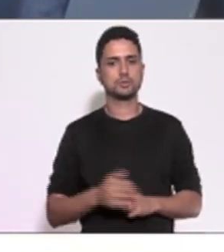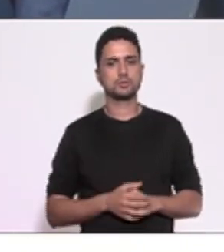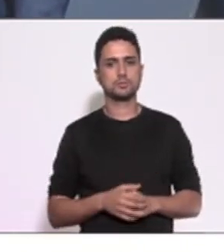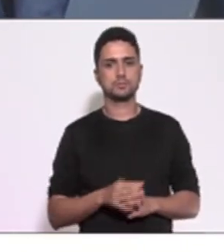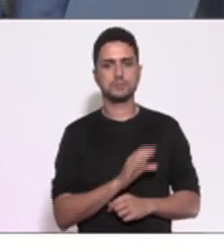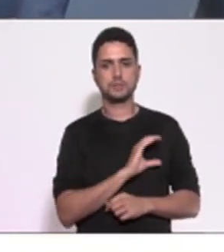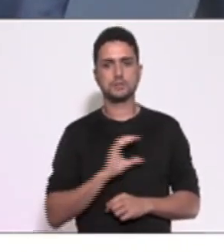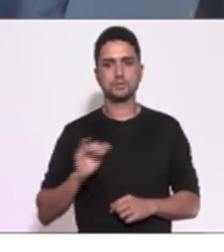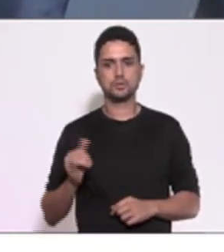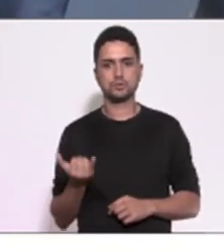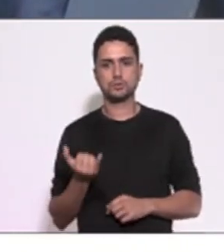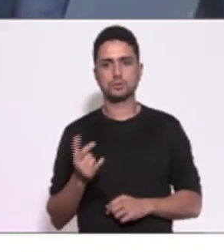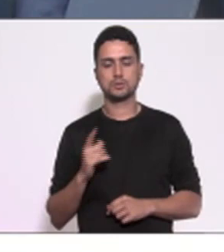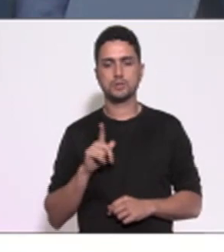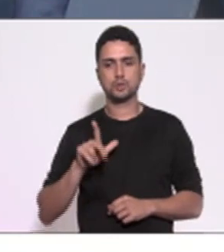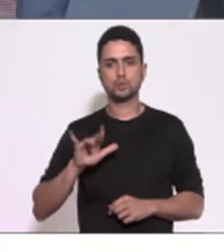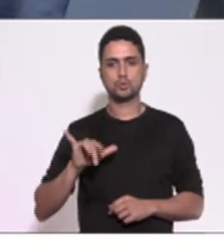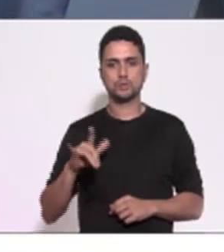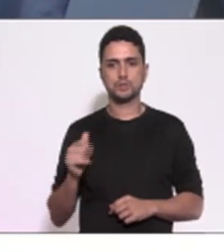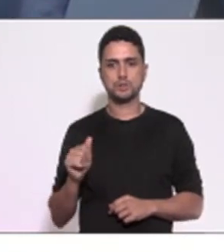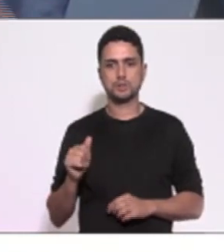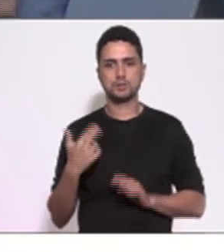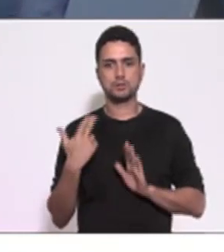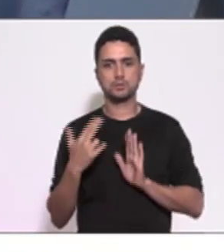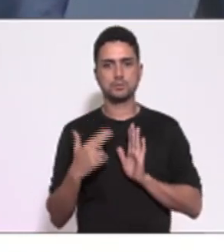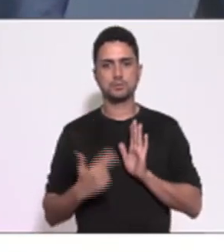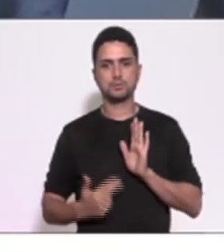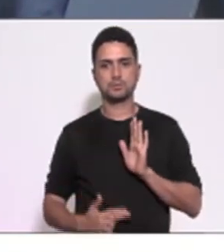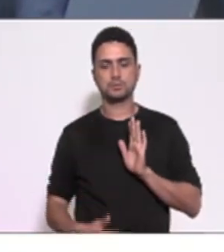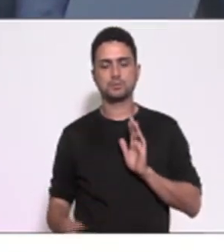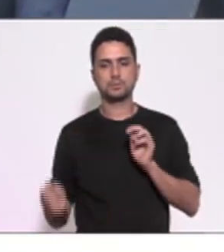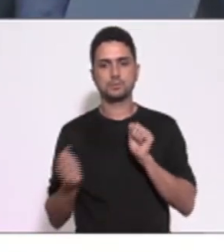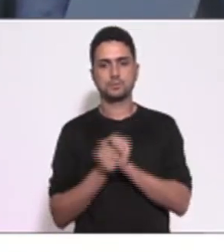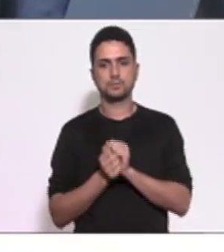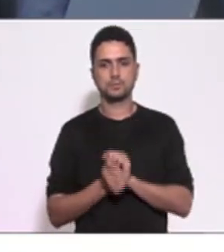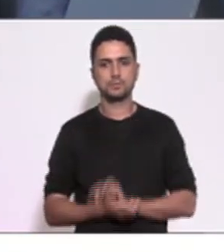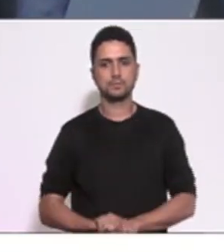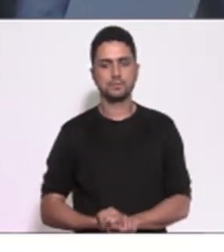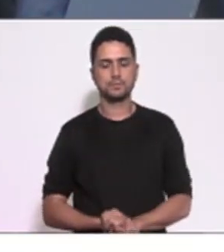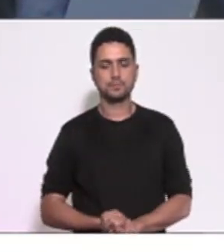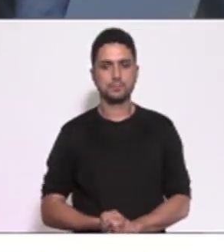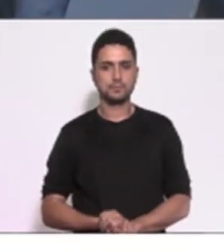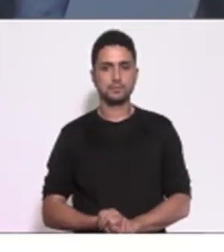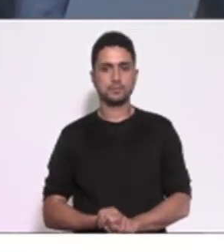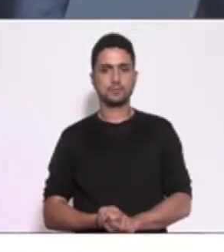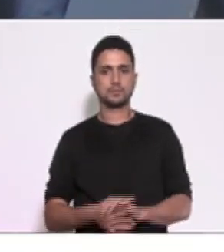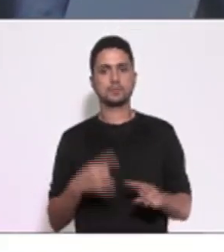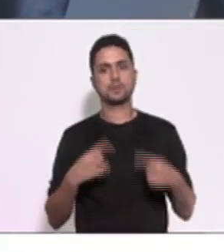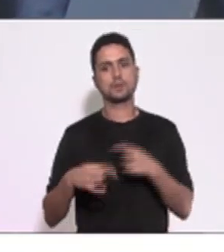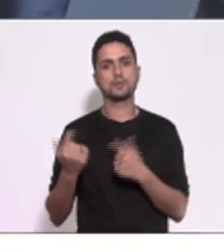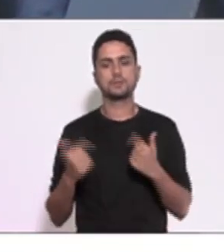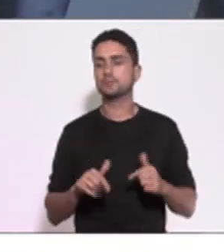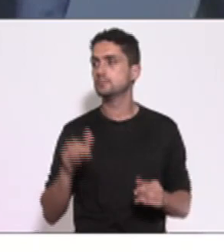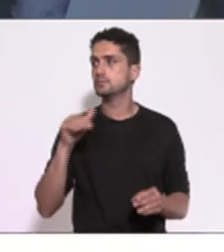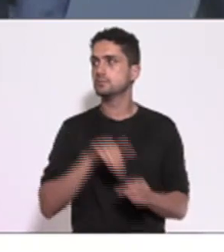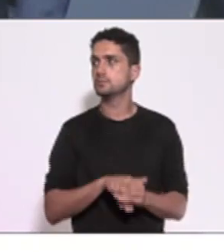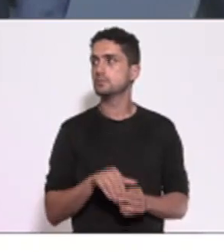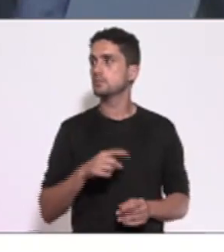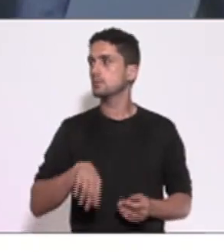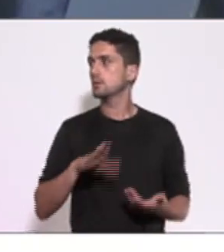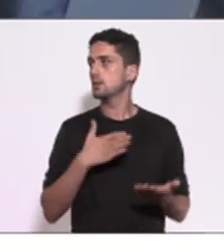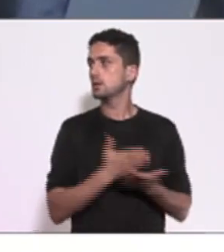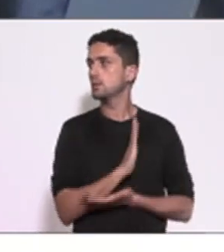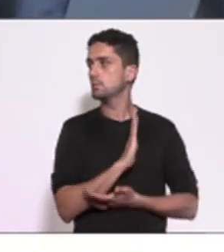Max Lemos, Lucinha, Valdeir Carneiro e Márcio Pacheco. Em discussão, não havendo que queira discutir, encerrada a discussão, em votação, os senhores que